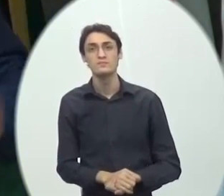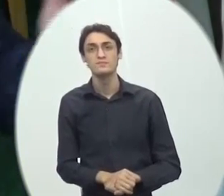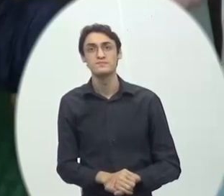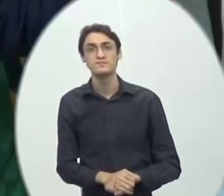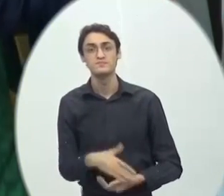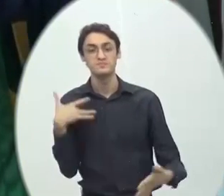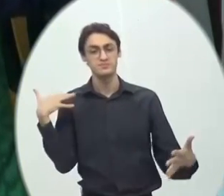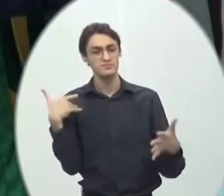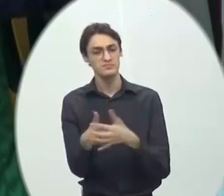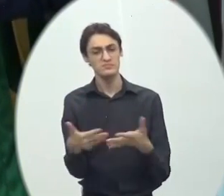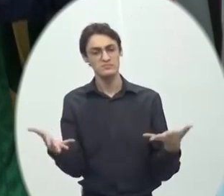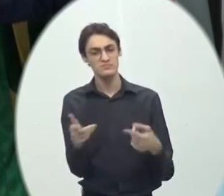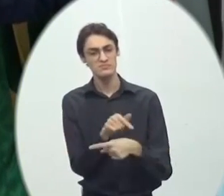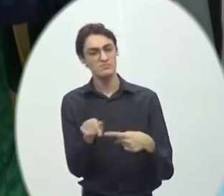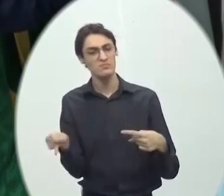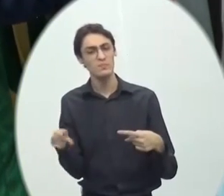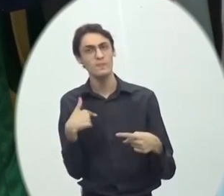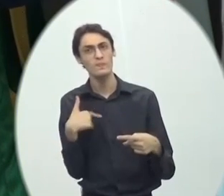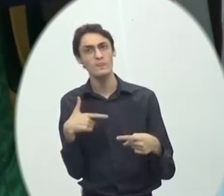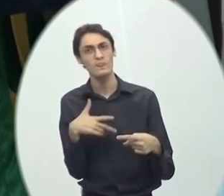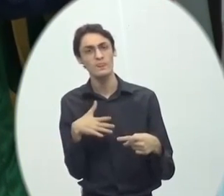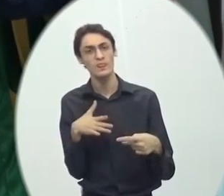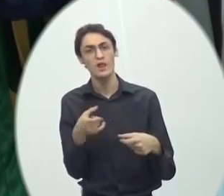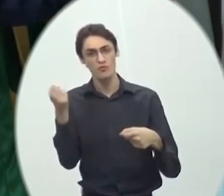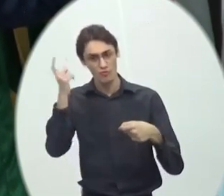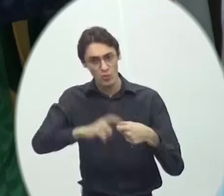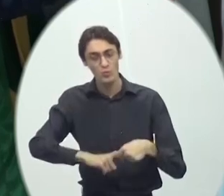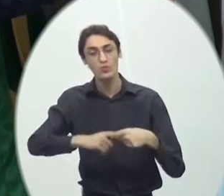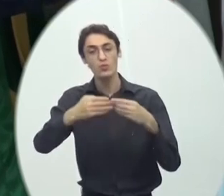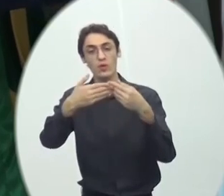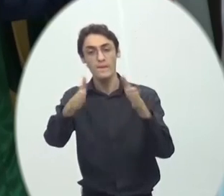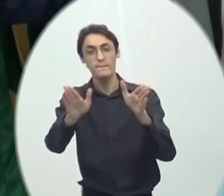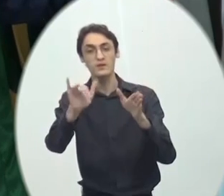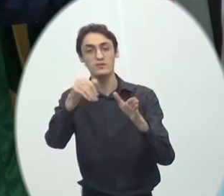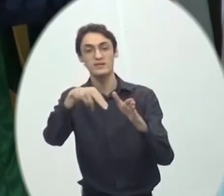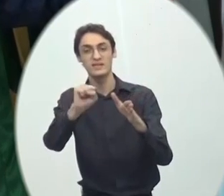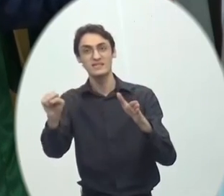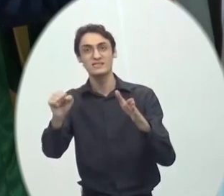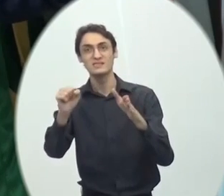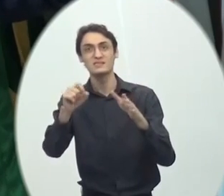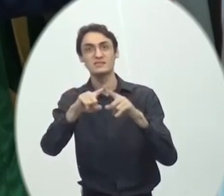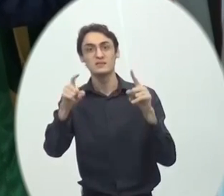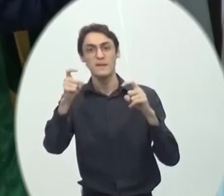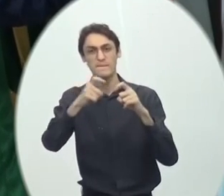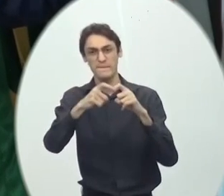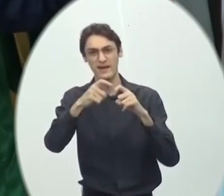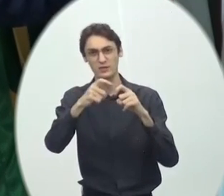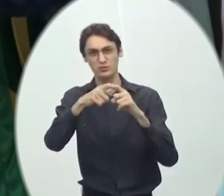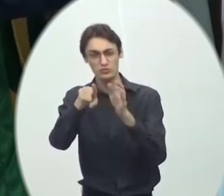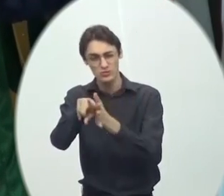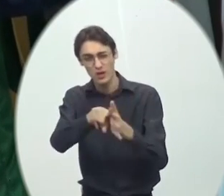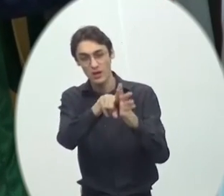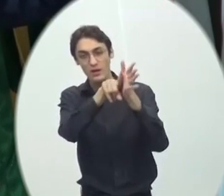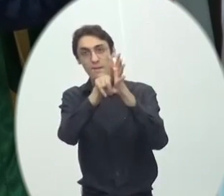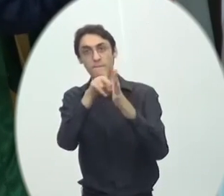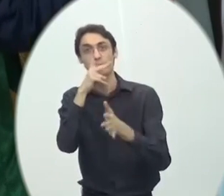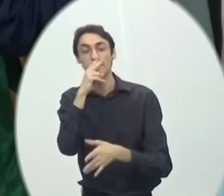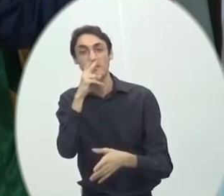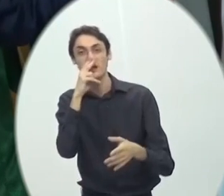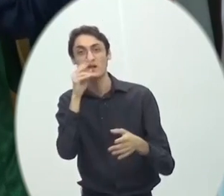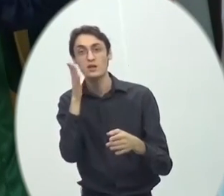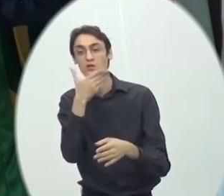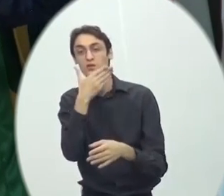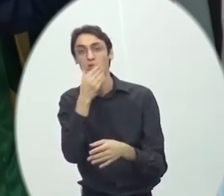agora, acho que essa semana que foram lá ainda, voltaram a atender, mas ainda sem médicos peritos. Essa semana que parece que vieram fazer uma fiscalização